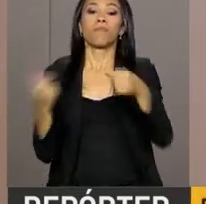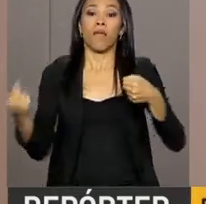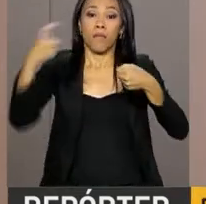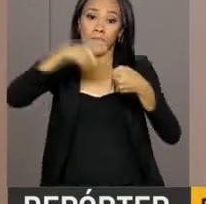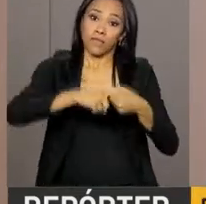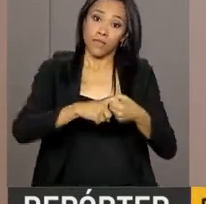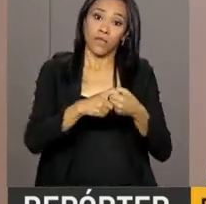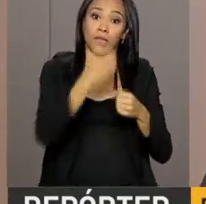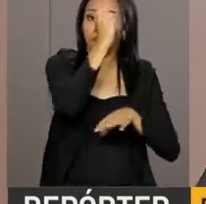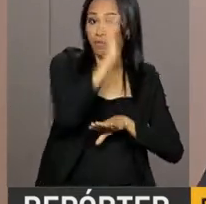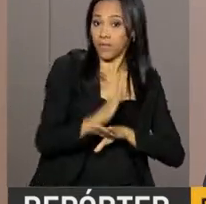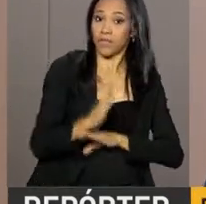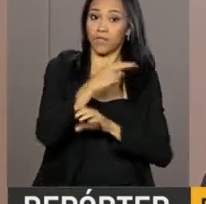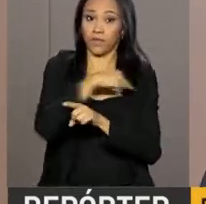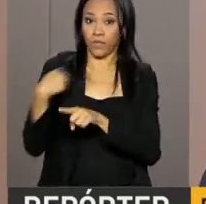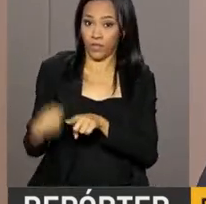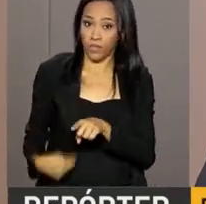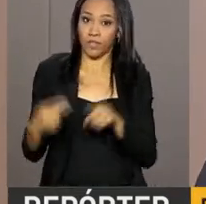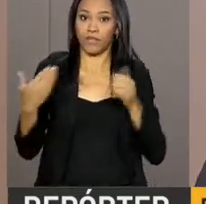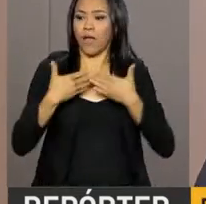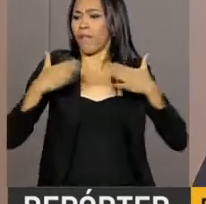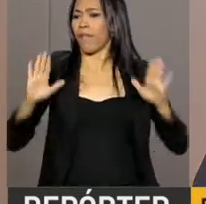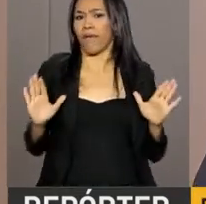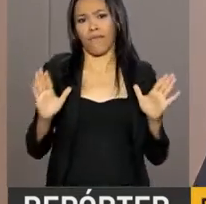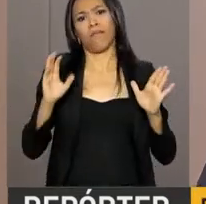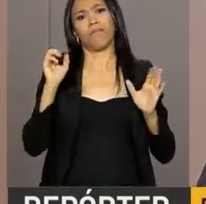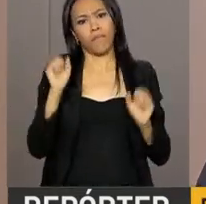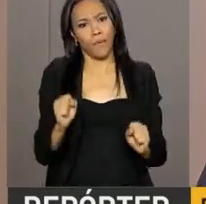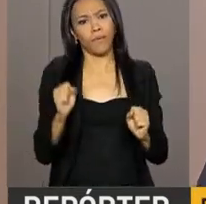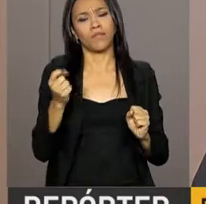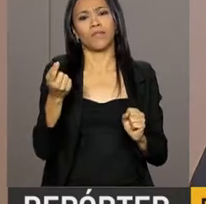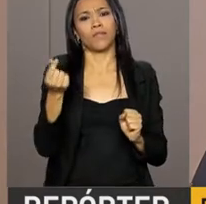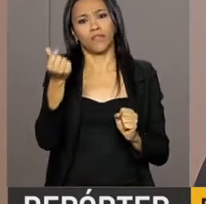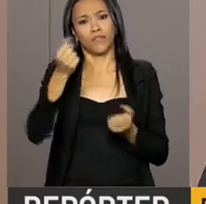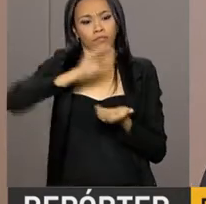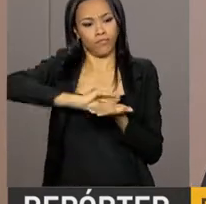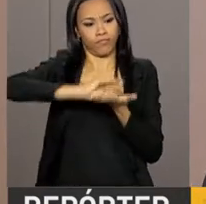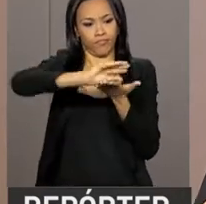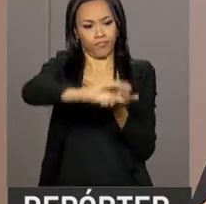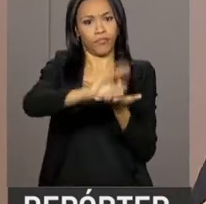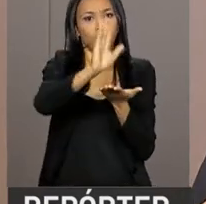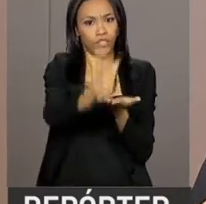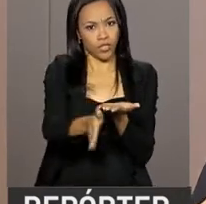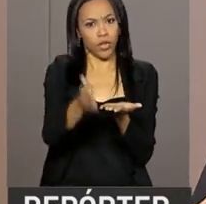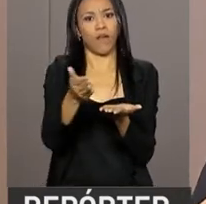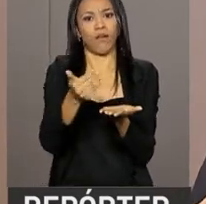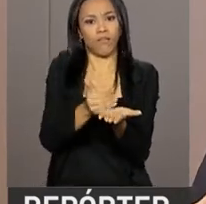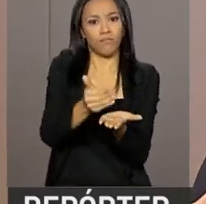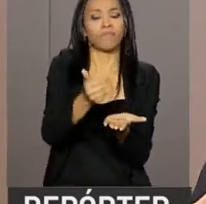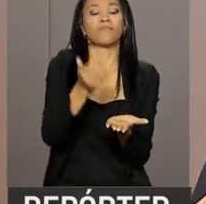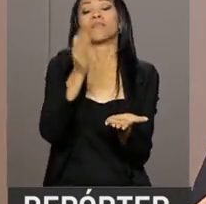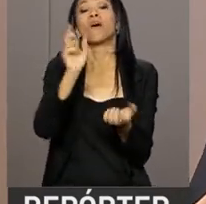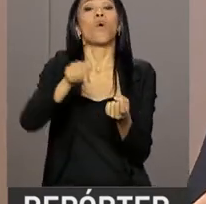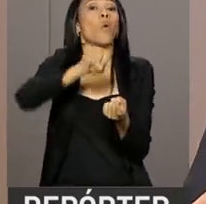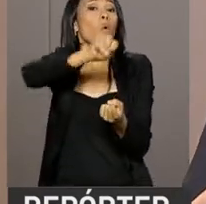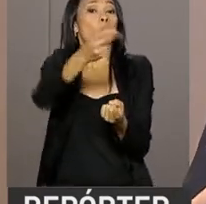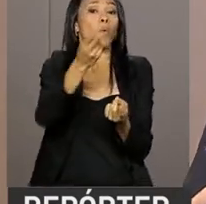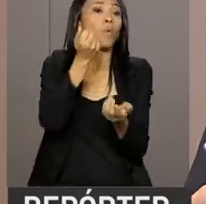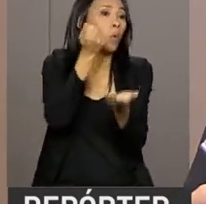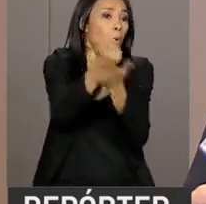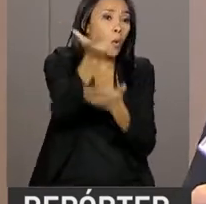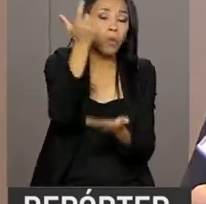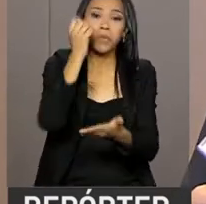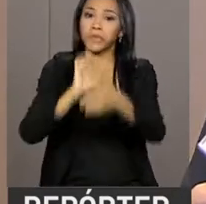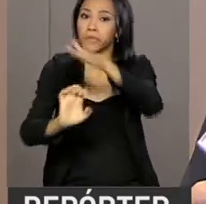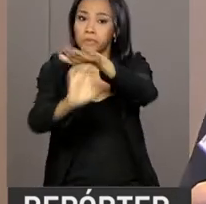qualquer outro pois ela está aberta ela pode se dar tanto via financiamento como já vem acontecendo quanto com a compra de empresas ou